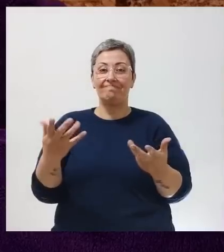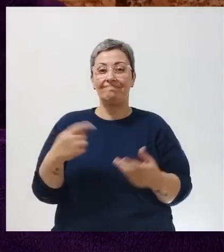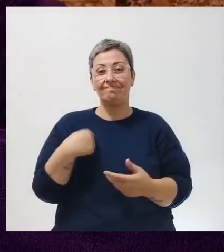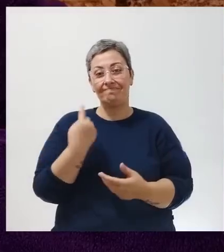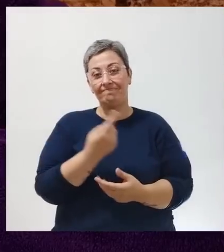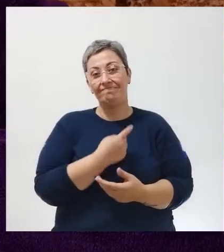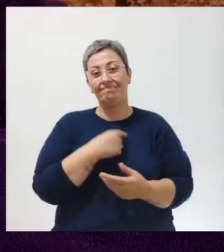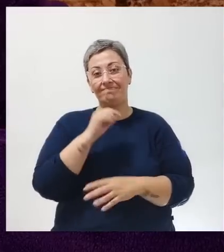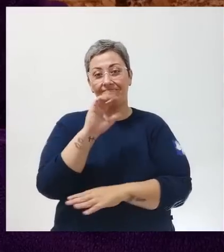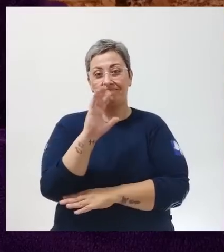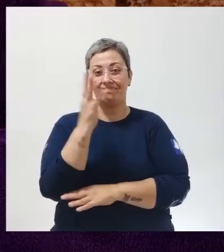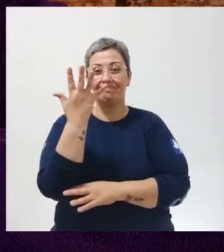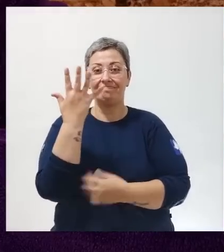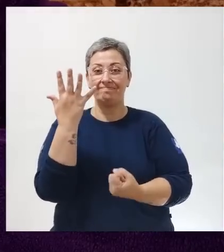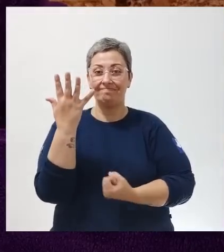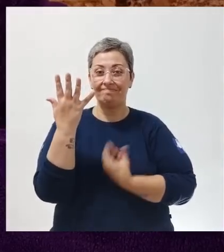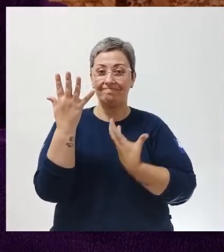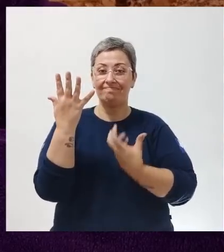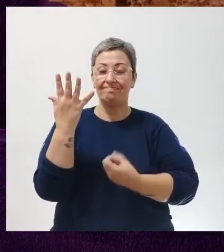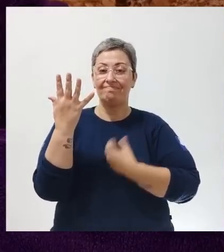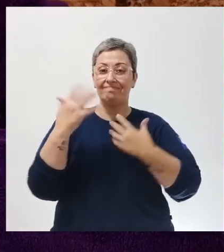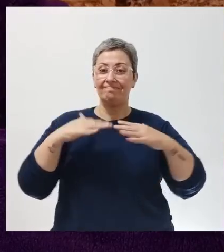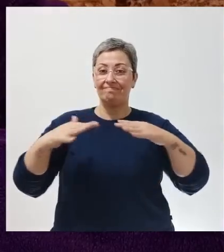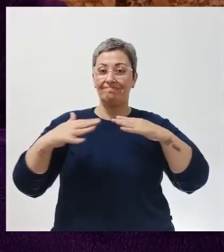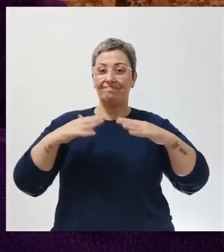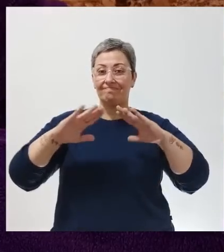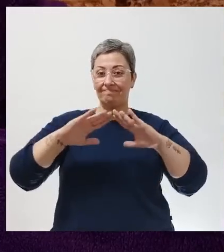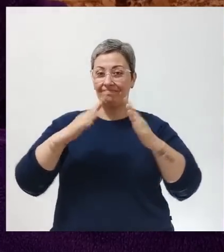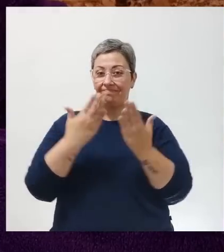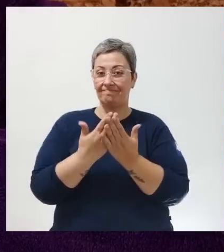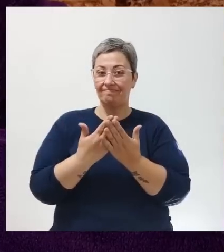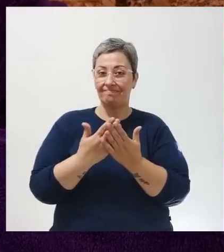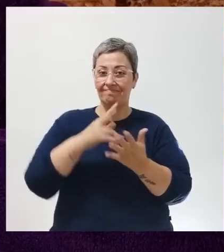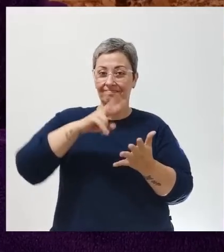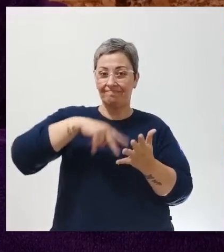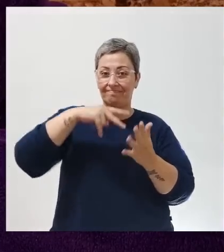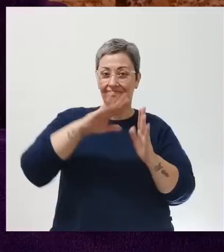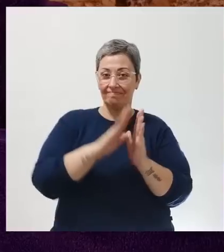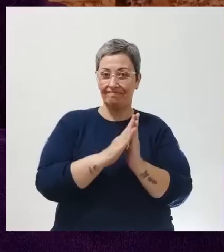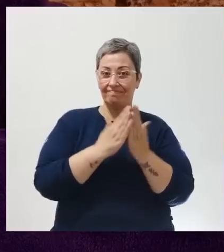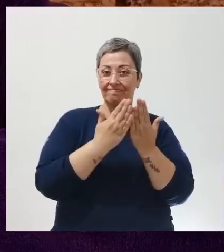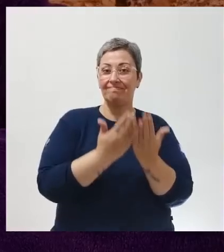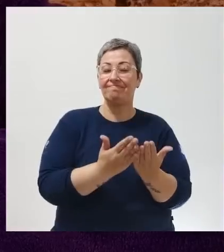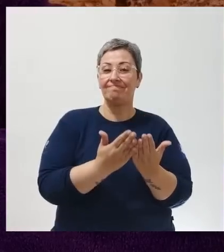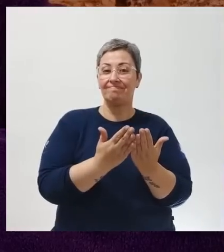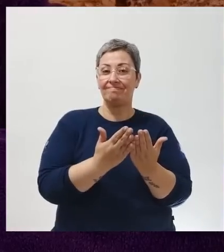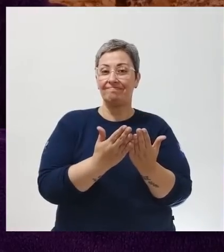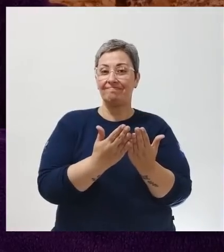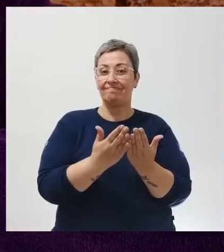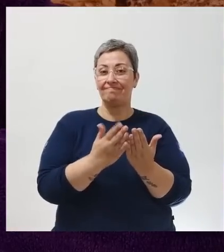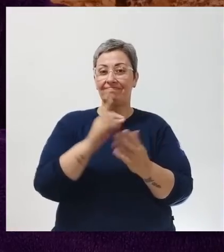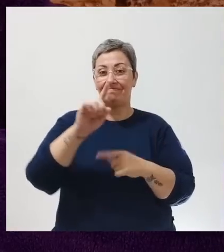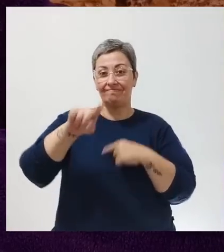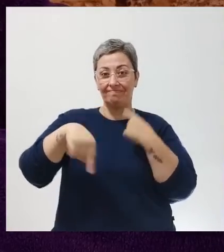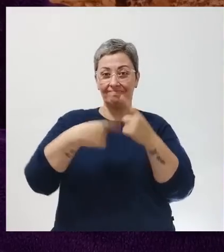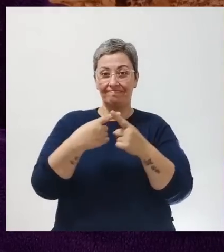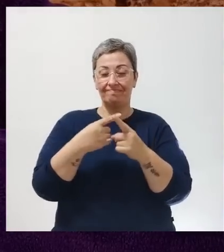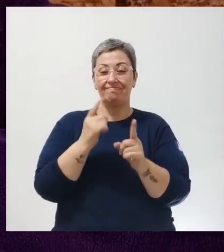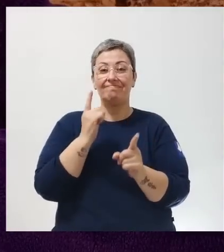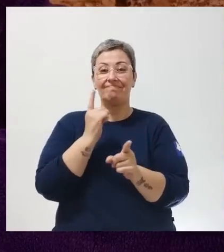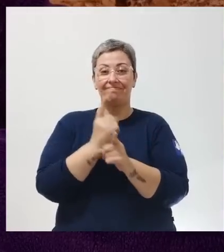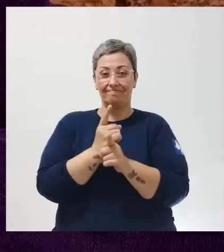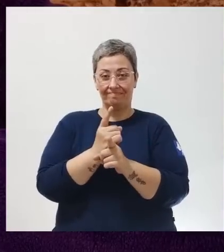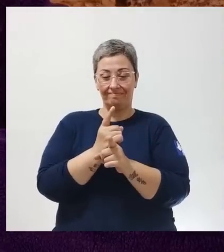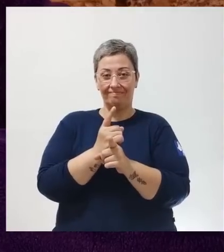Em nosso Pé de Poesia, movimento por uma escola literária. A